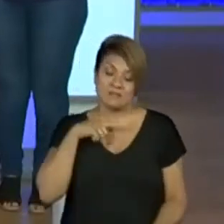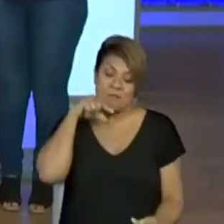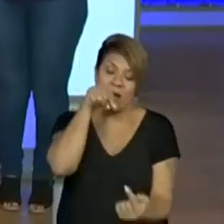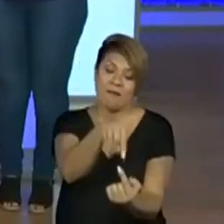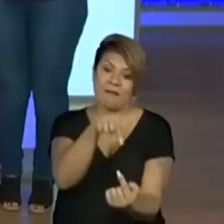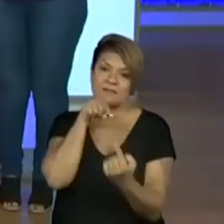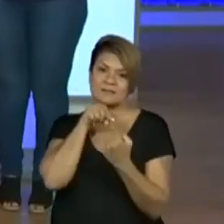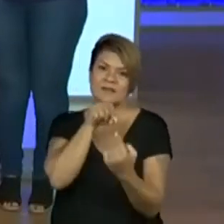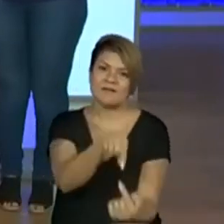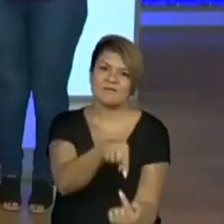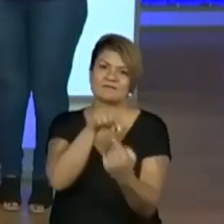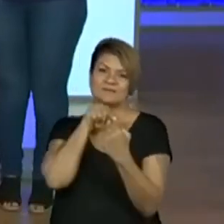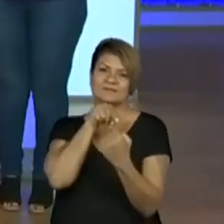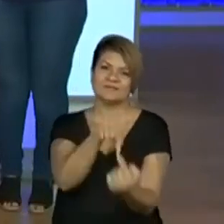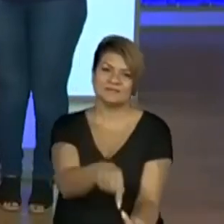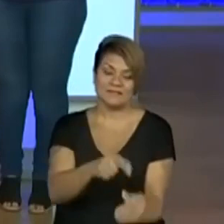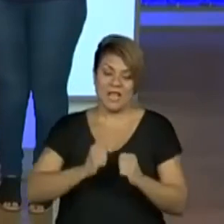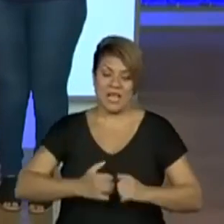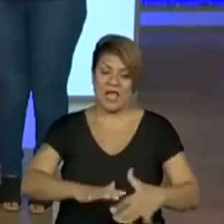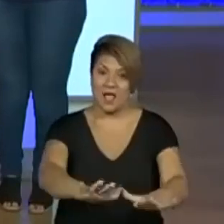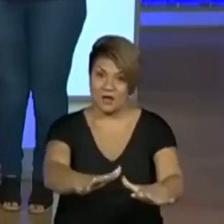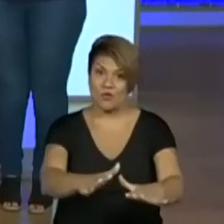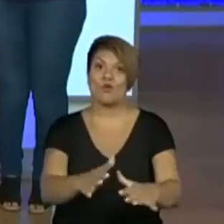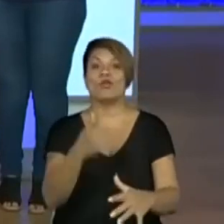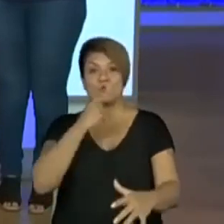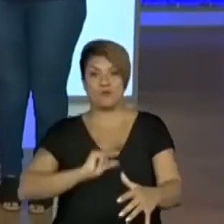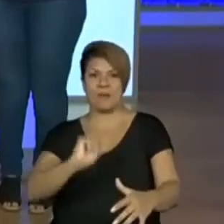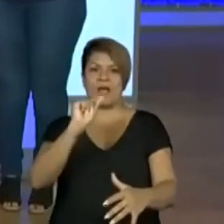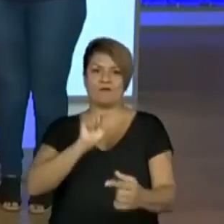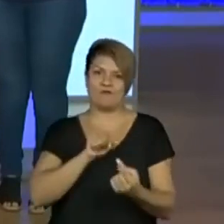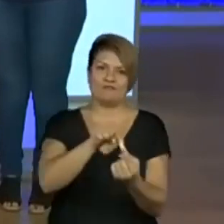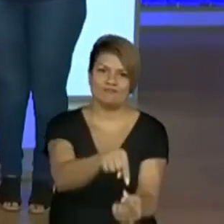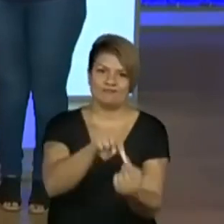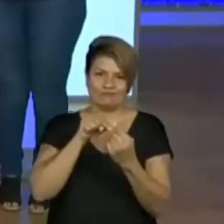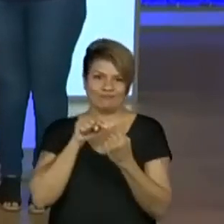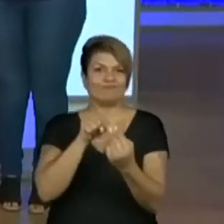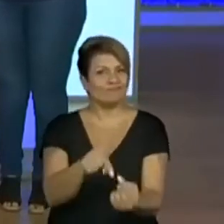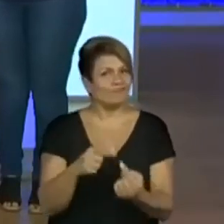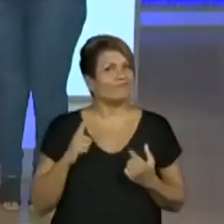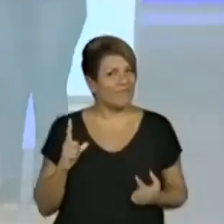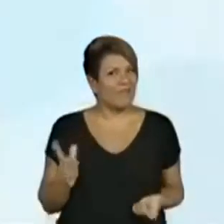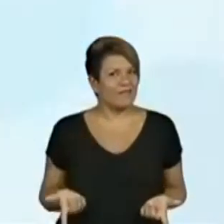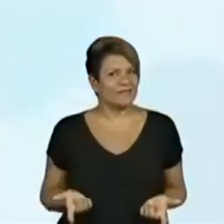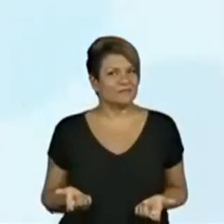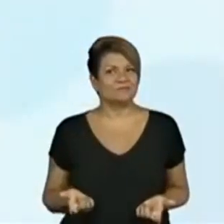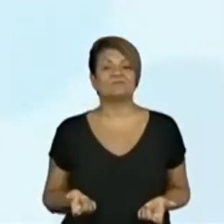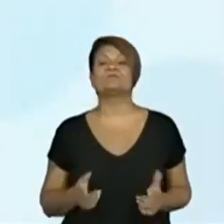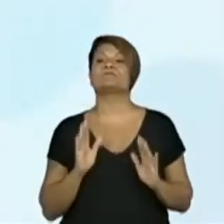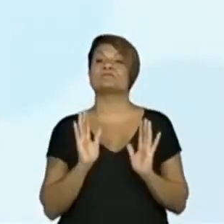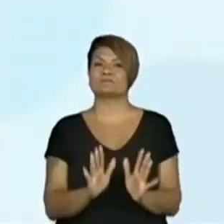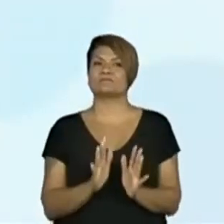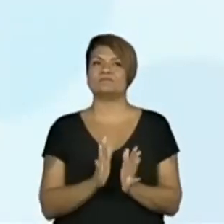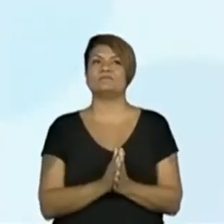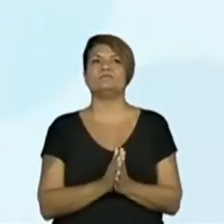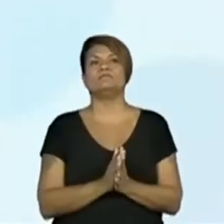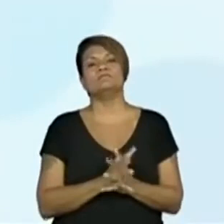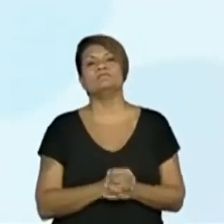entre o mago e esse lago. E a imagem já está mostrando a ideia, porque noturno está fazendo,